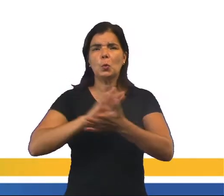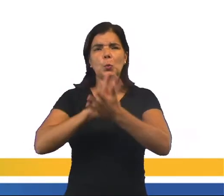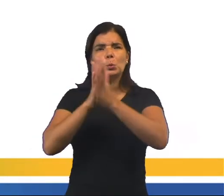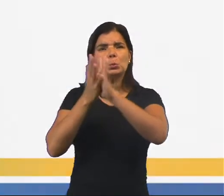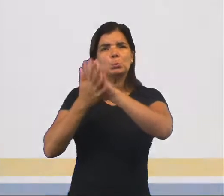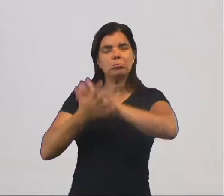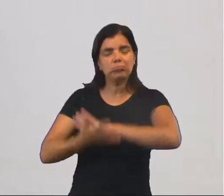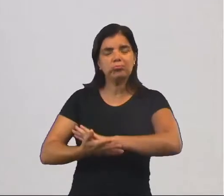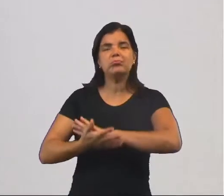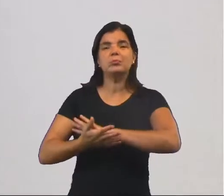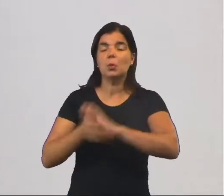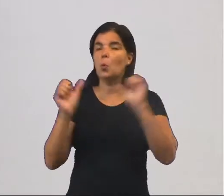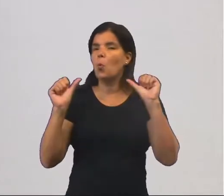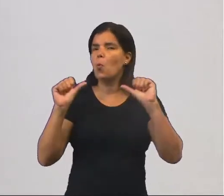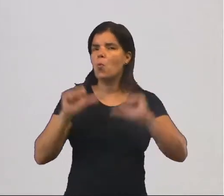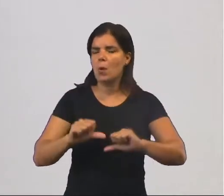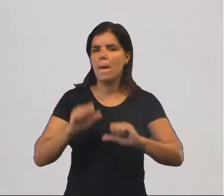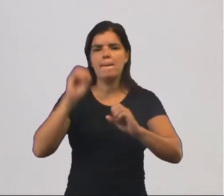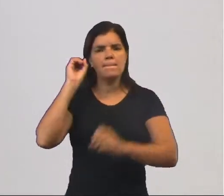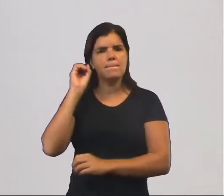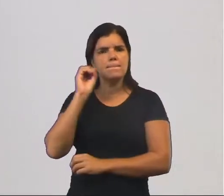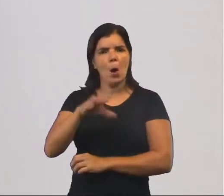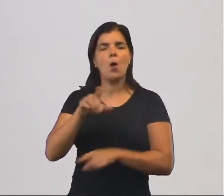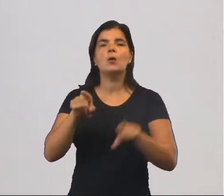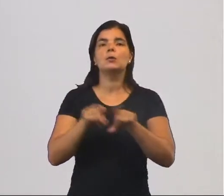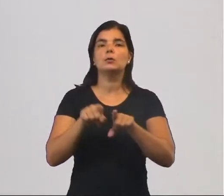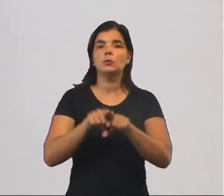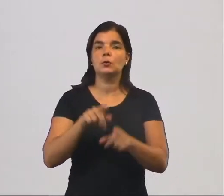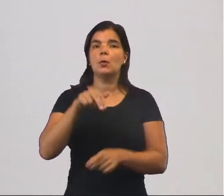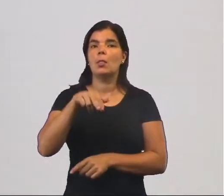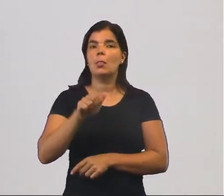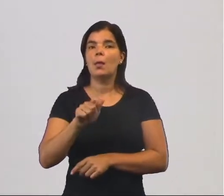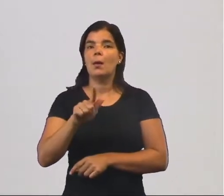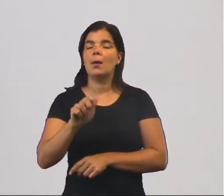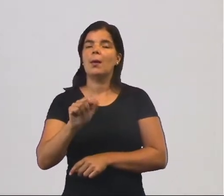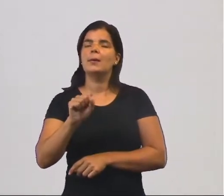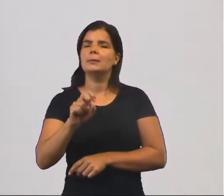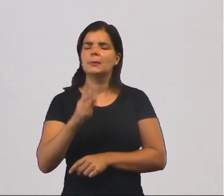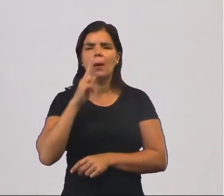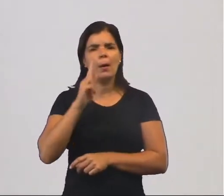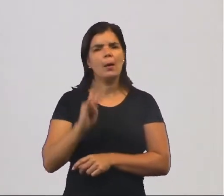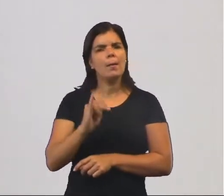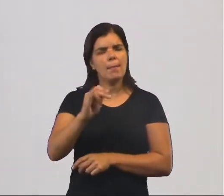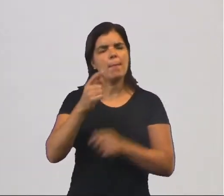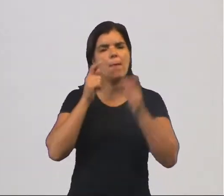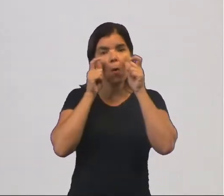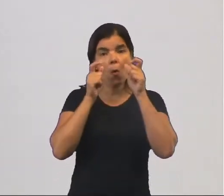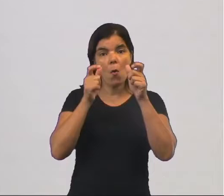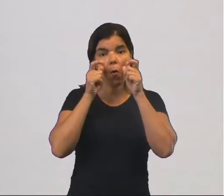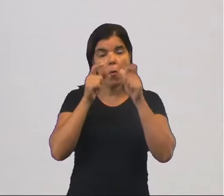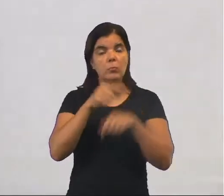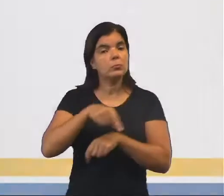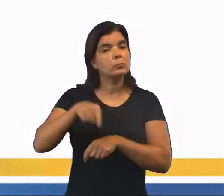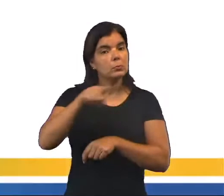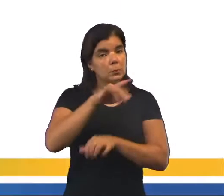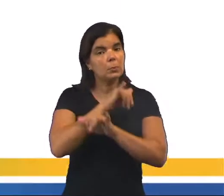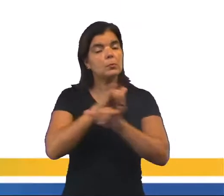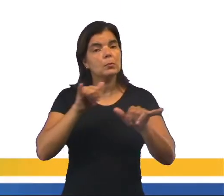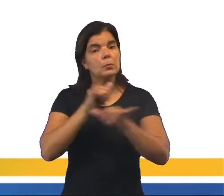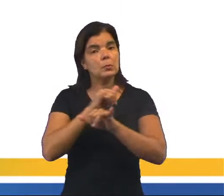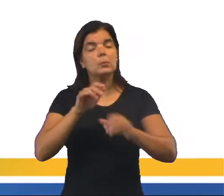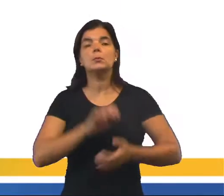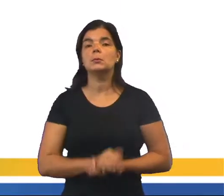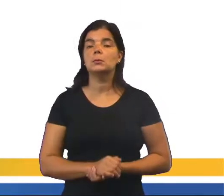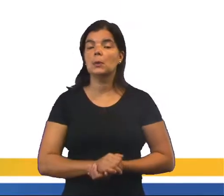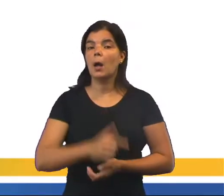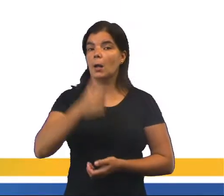que foi o bombardeio de Hiroshima e Nagasaki. E eu quero que vocês se atenham à informação que eu acabei de dar para vocês,